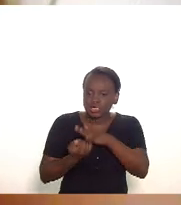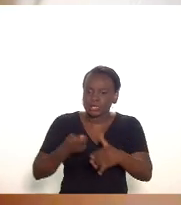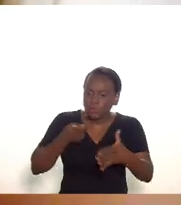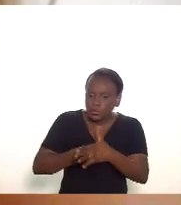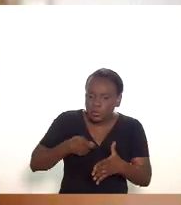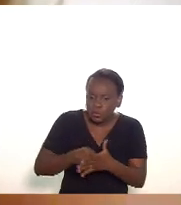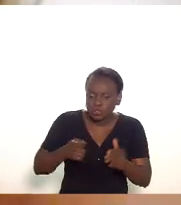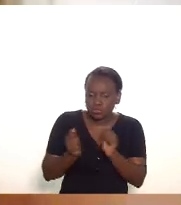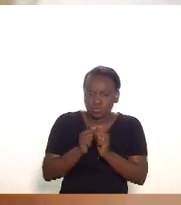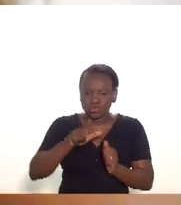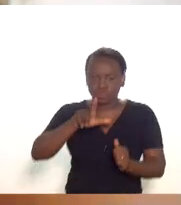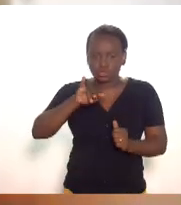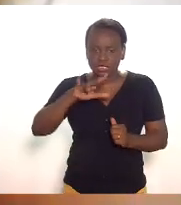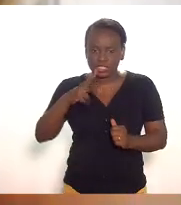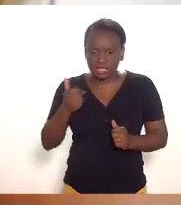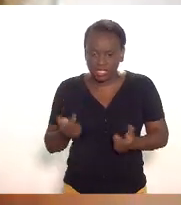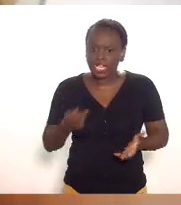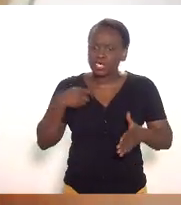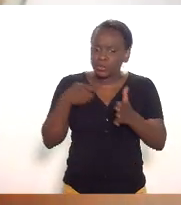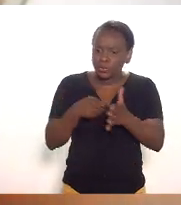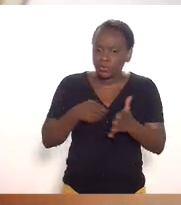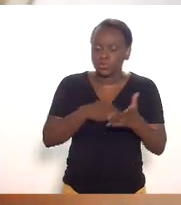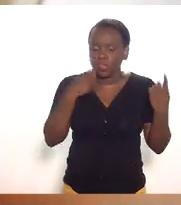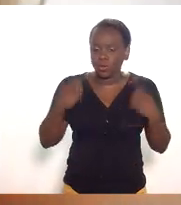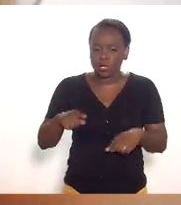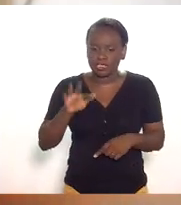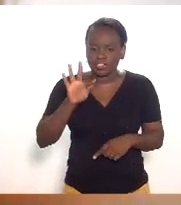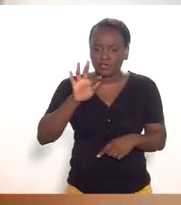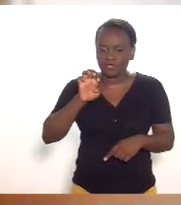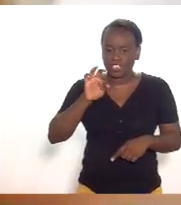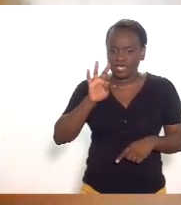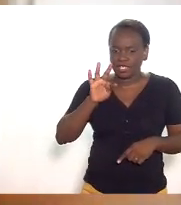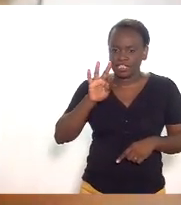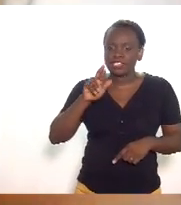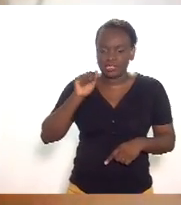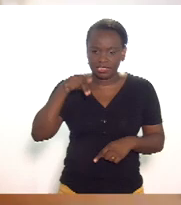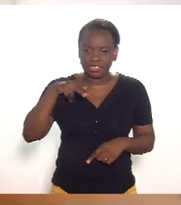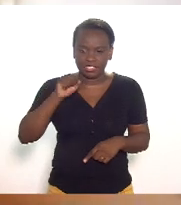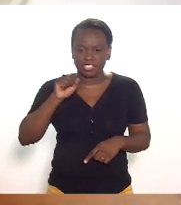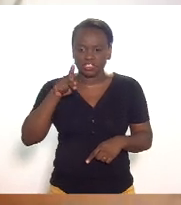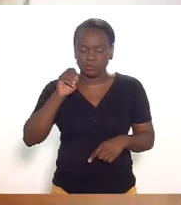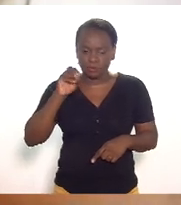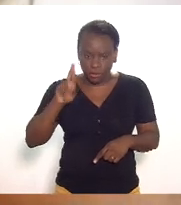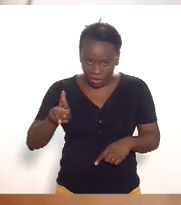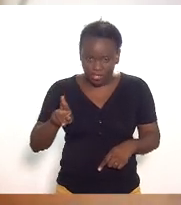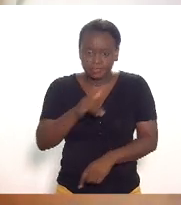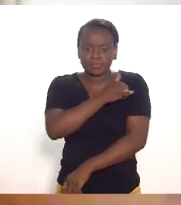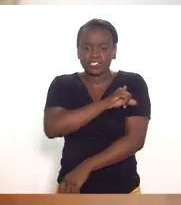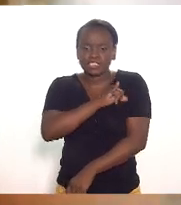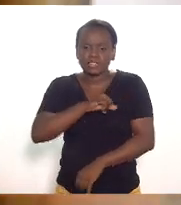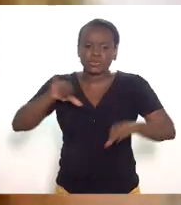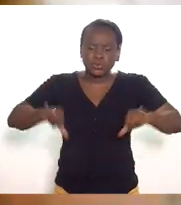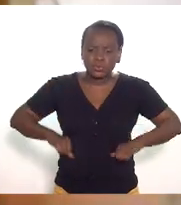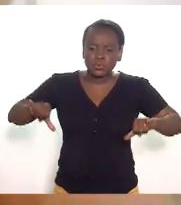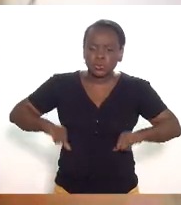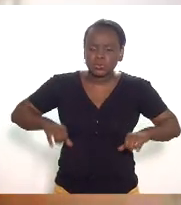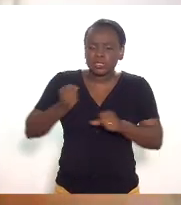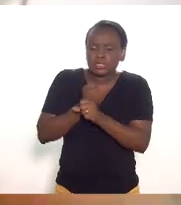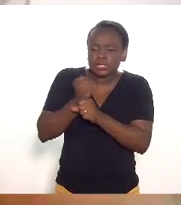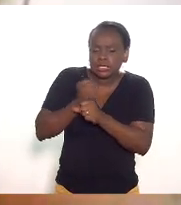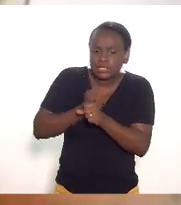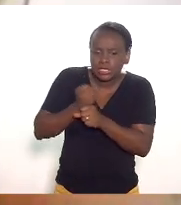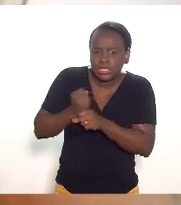Lucinha, a gente luta contra essa FETRANSPOR. O Rio de Janeiro sofre há muitos anos desse monopólio